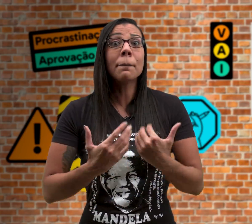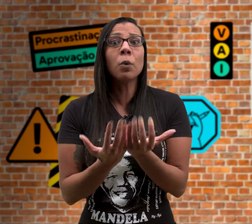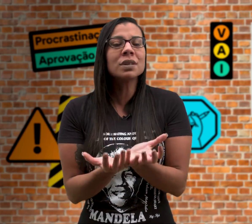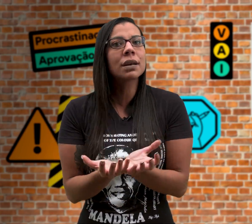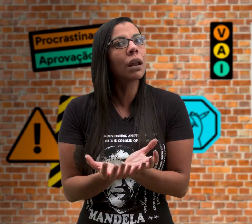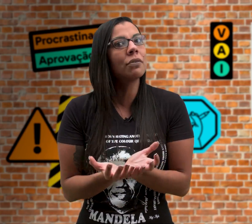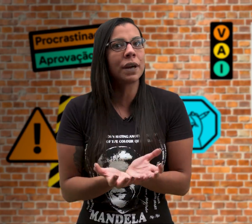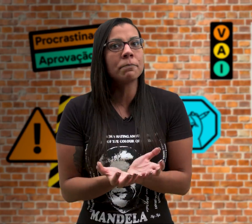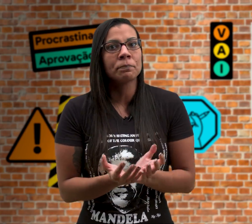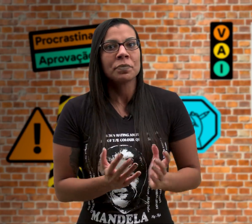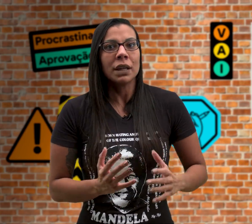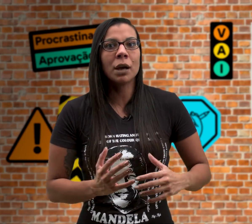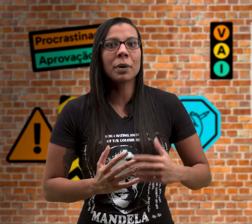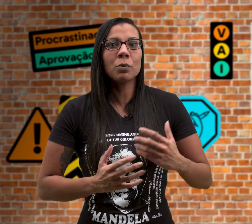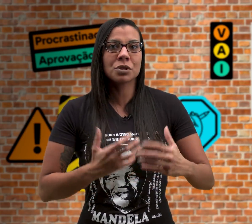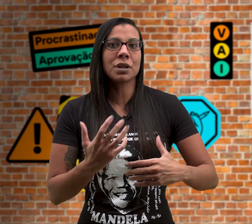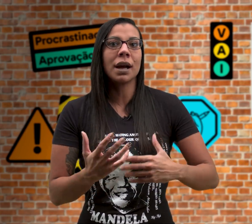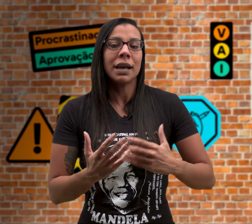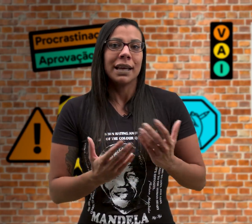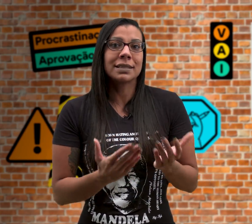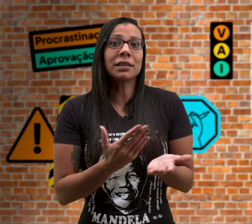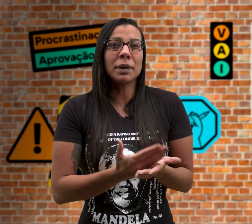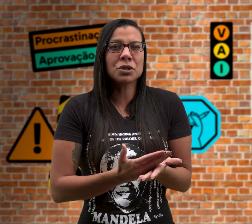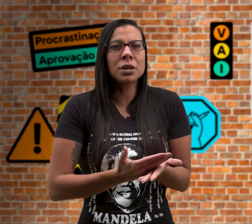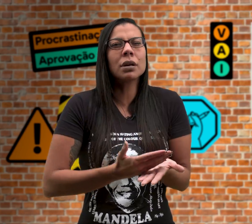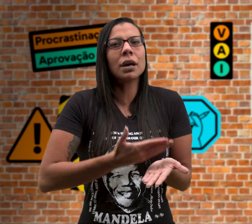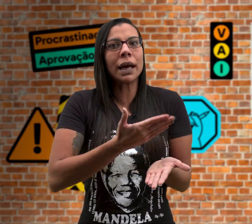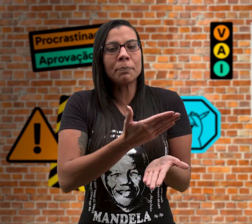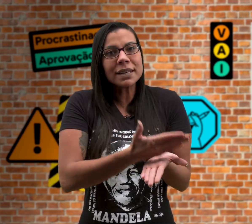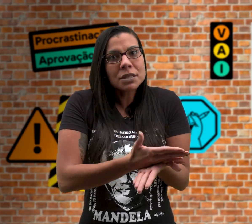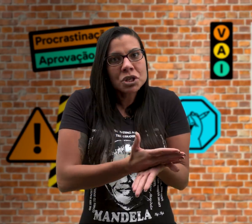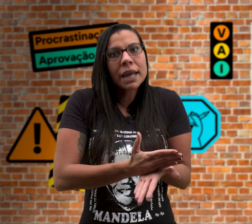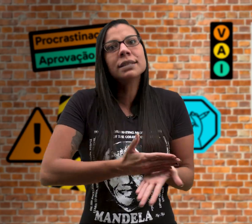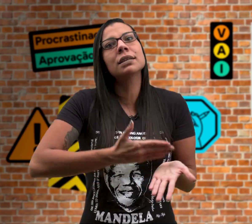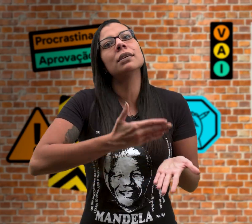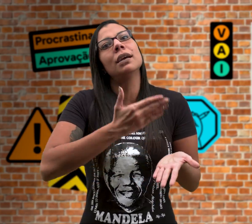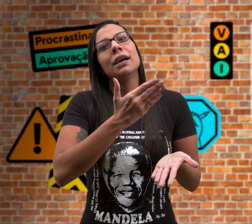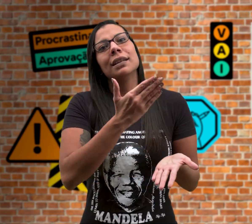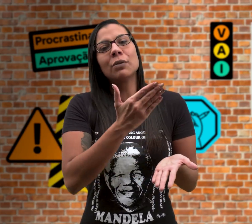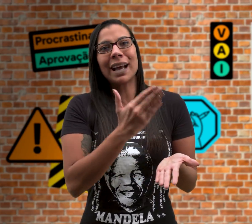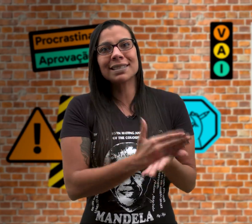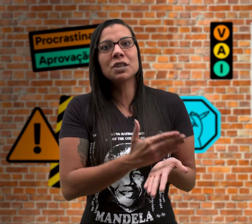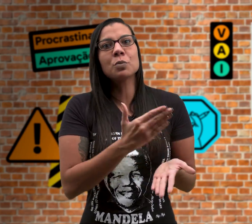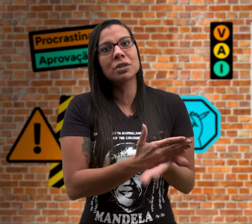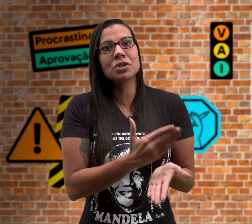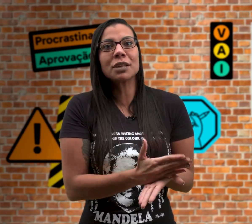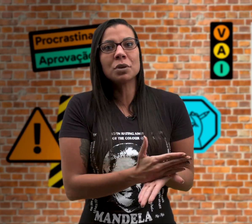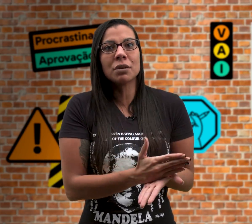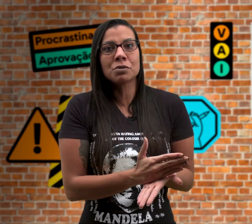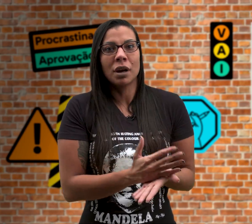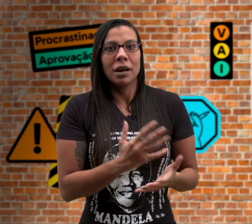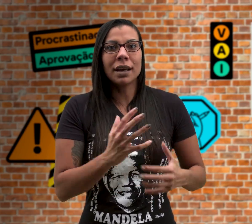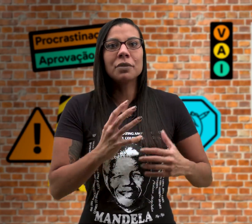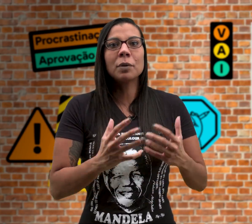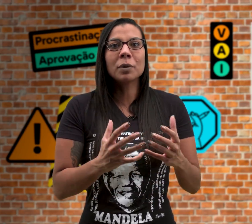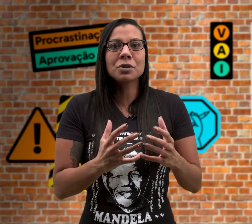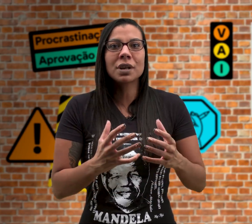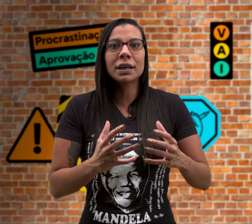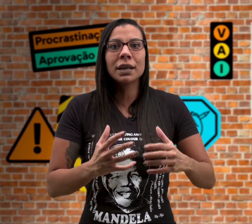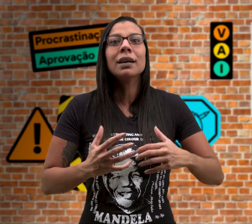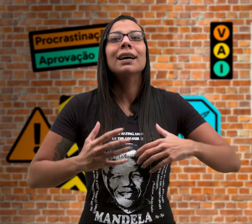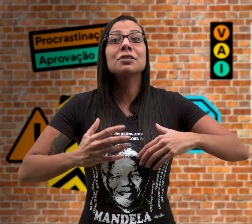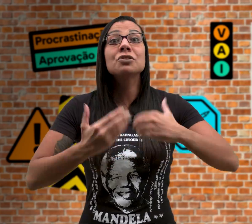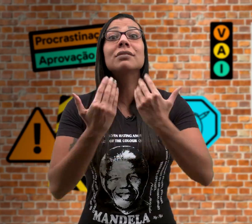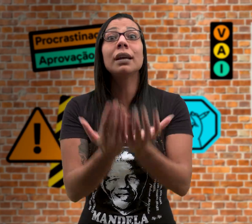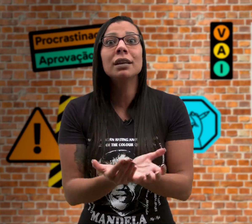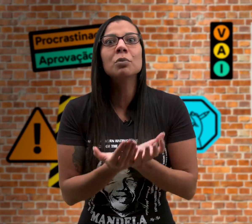Mas a música, ela vem, né, para mostrar exatamente a persistência do racismo nos Estados Unidos, e ela vem para mostrar